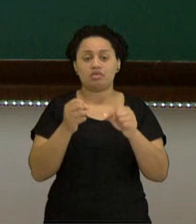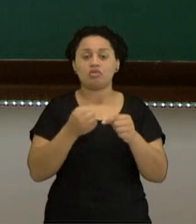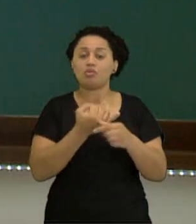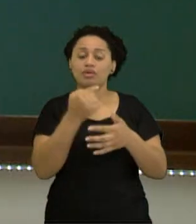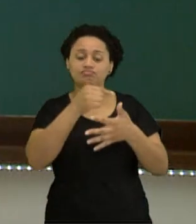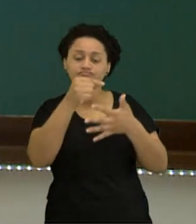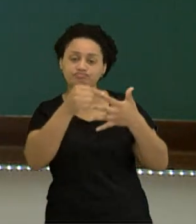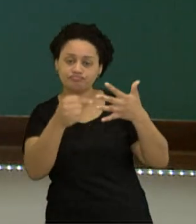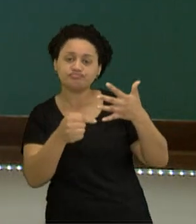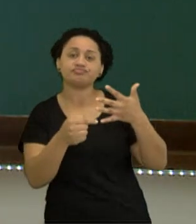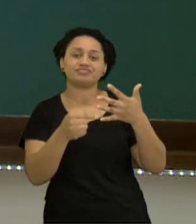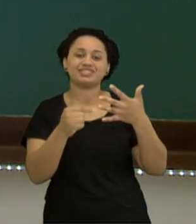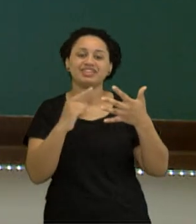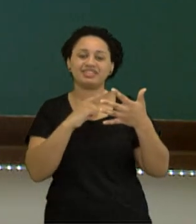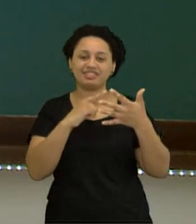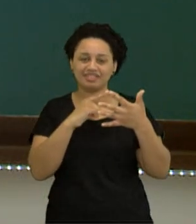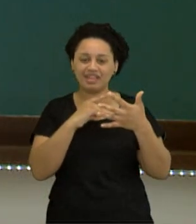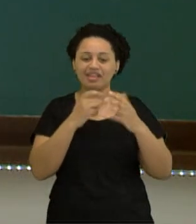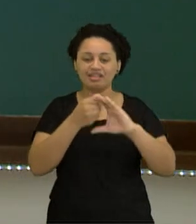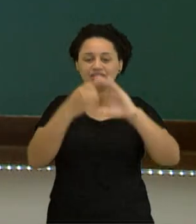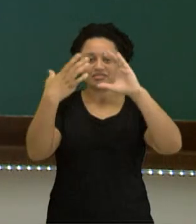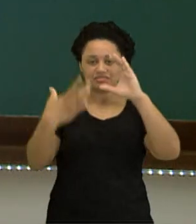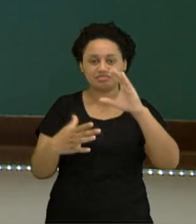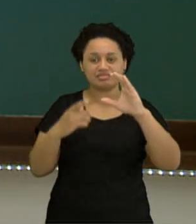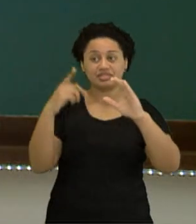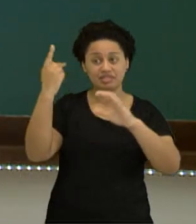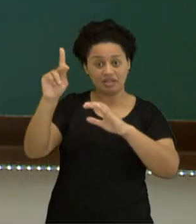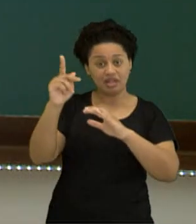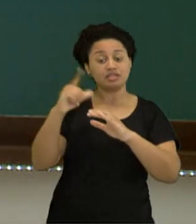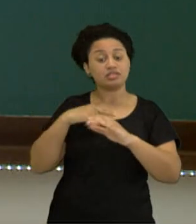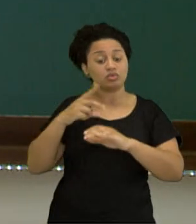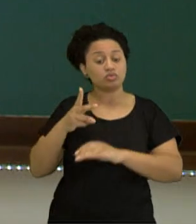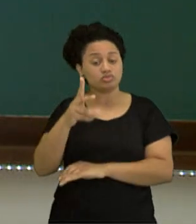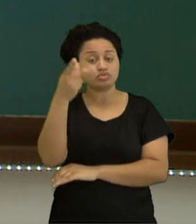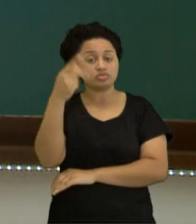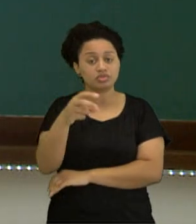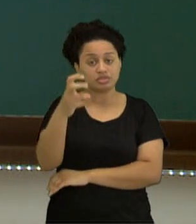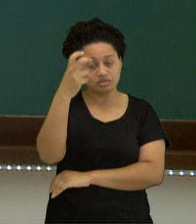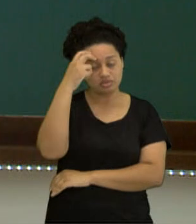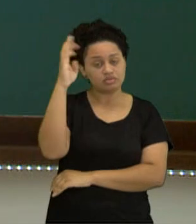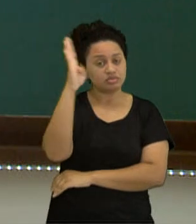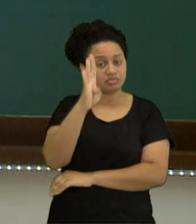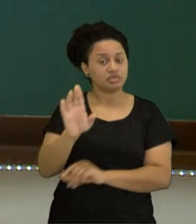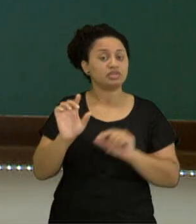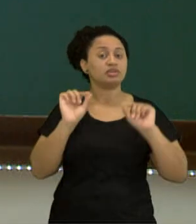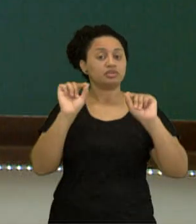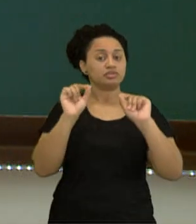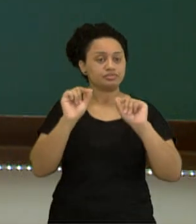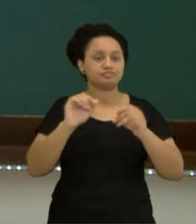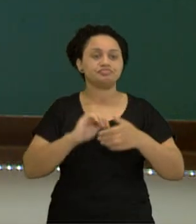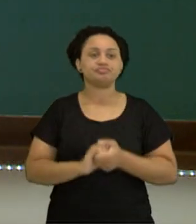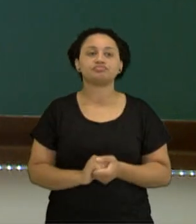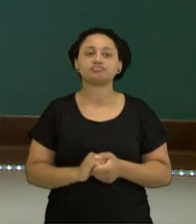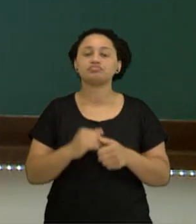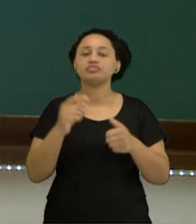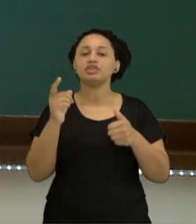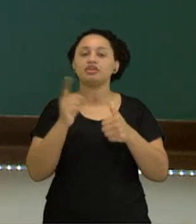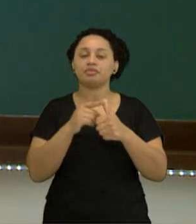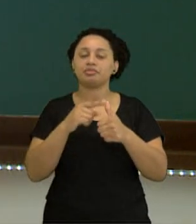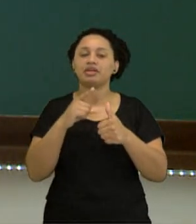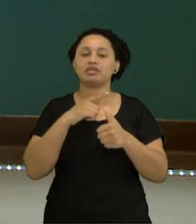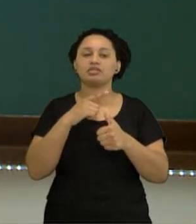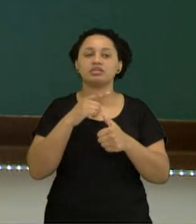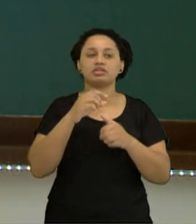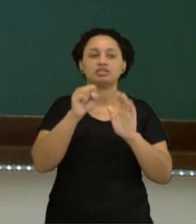essas contribuições, que características nós vamos considerar nesse sentido. Então, primeiro, foram trazidos ali entre